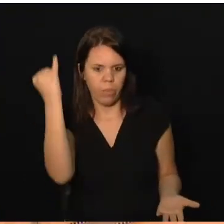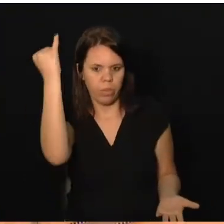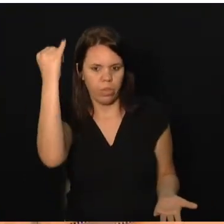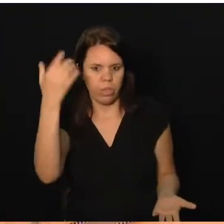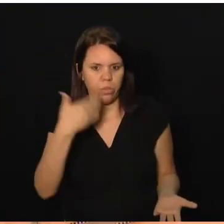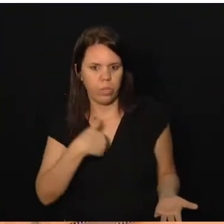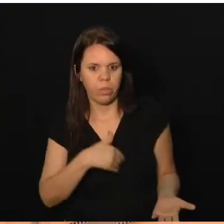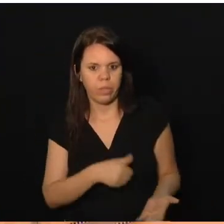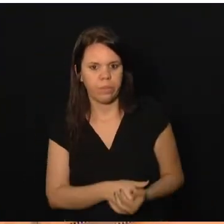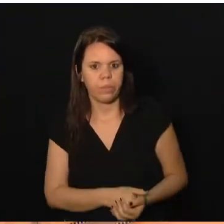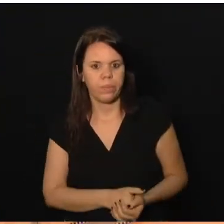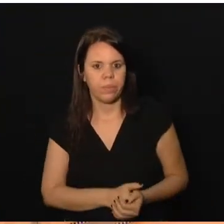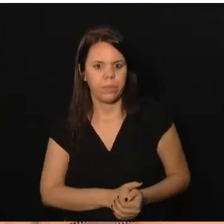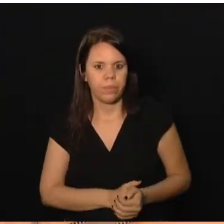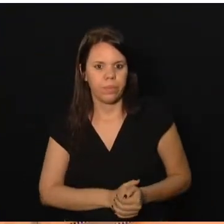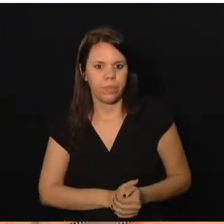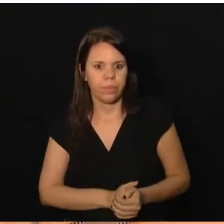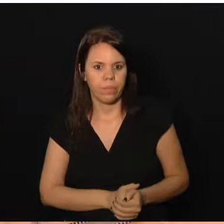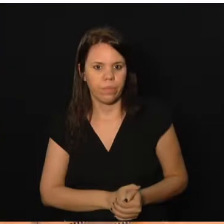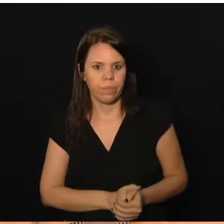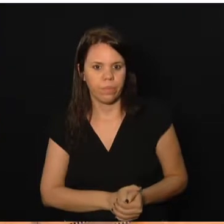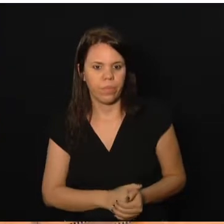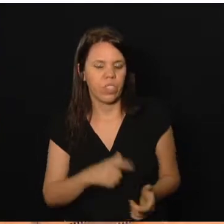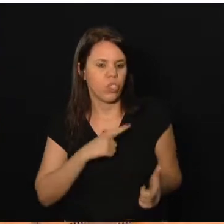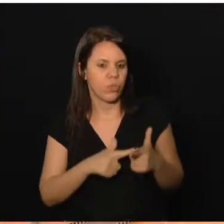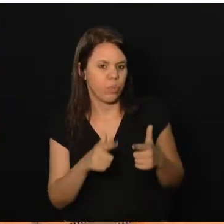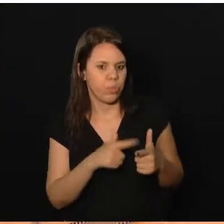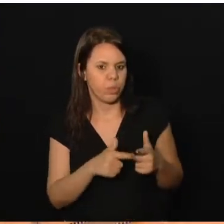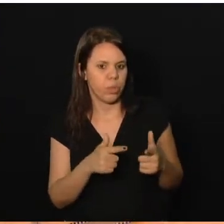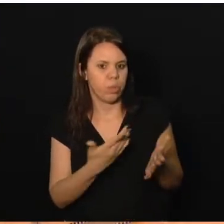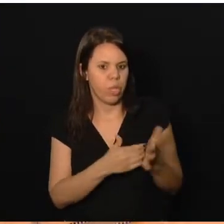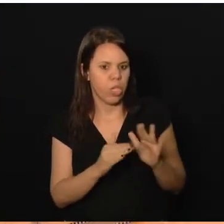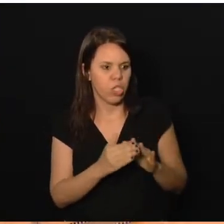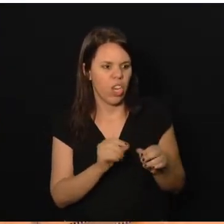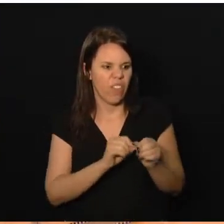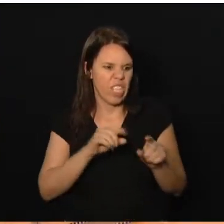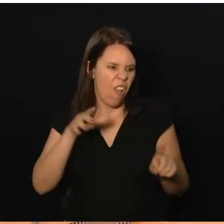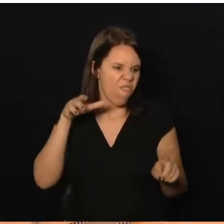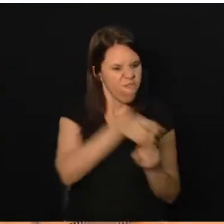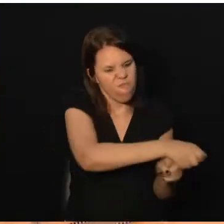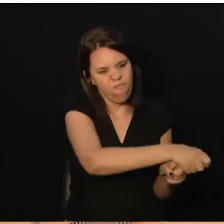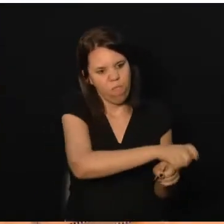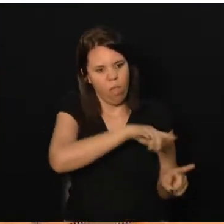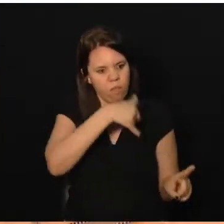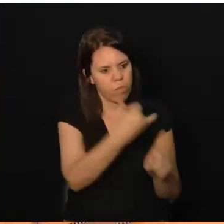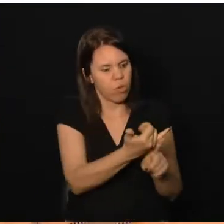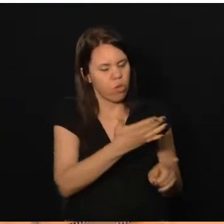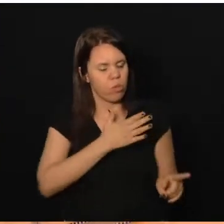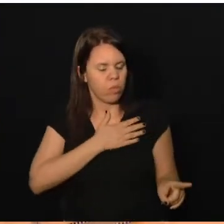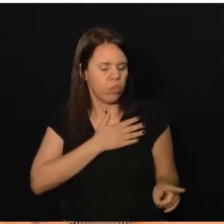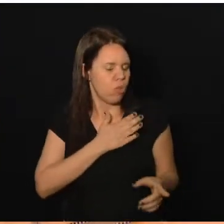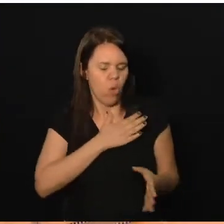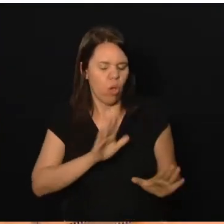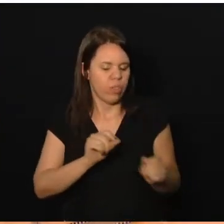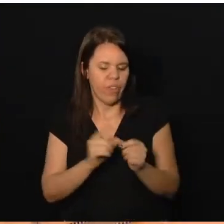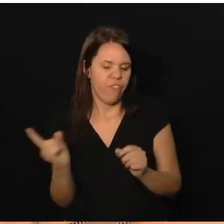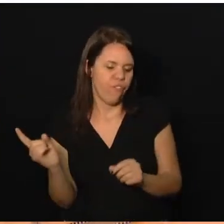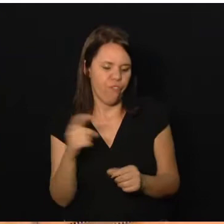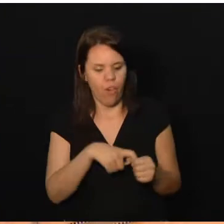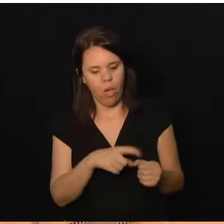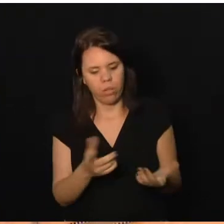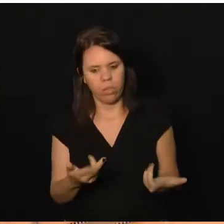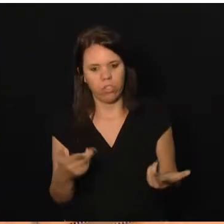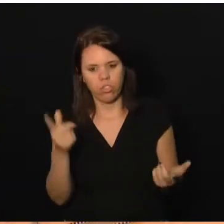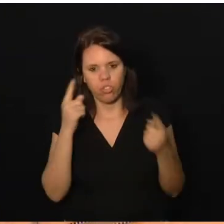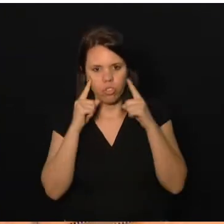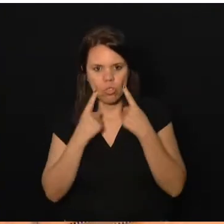mim. Né? Eu tive um problema na escola porque fazem bullying comigo e eu não gosto que falam desse jeito. O filho volta chorando. Aí a